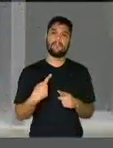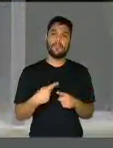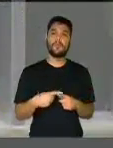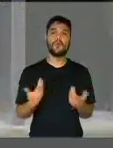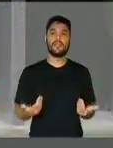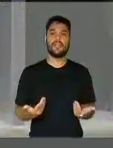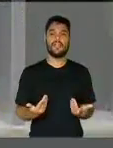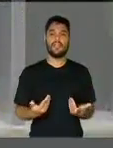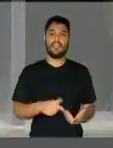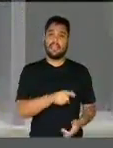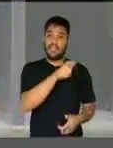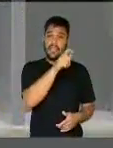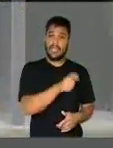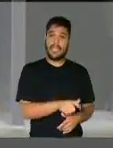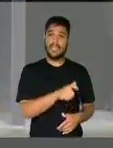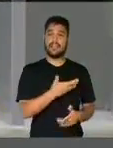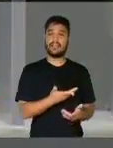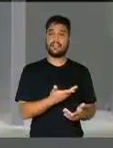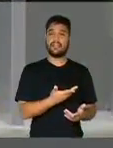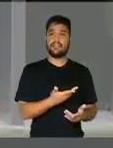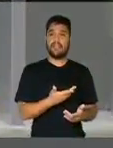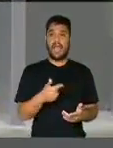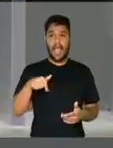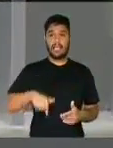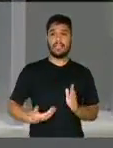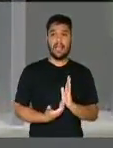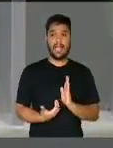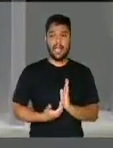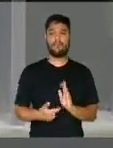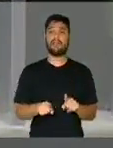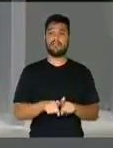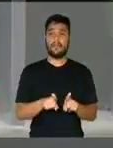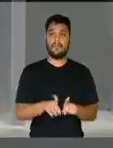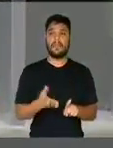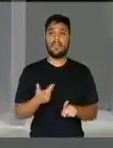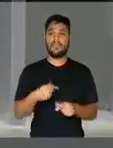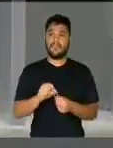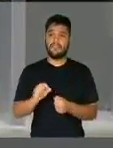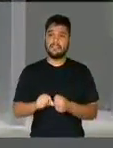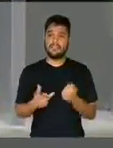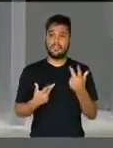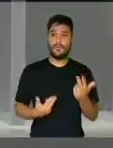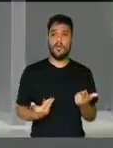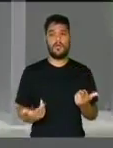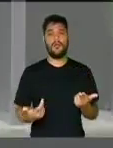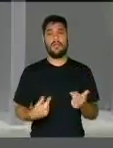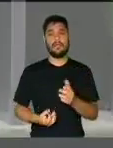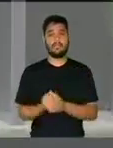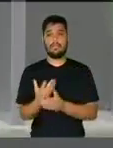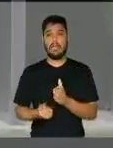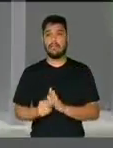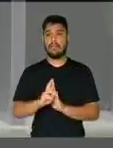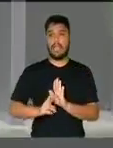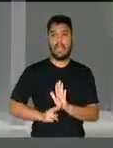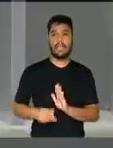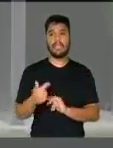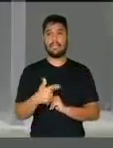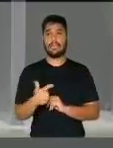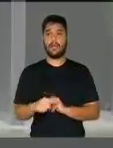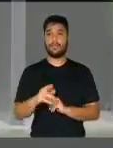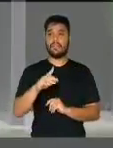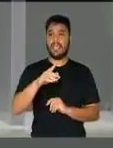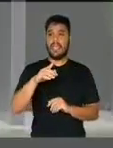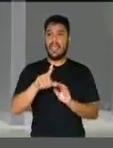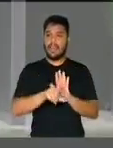se beneficiando desse tipo de atitude, onde não tem regras estabelecidas, não tem leis, não tem